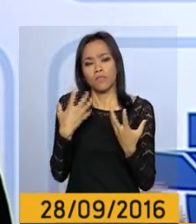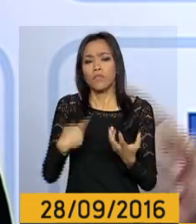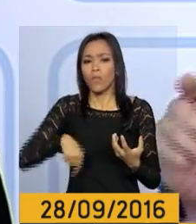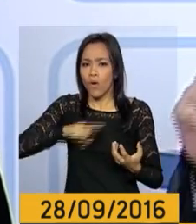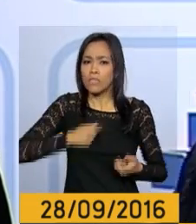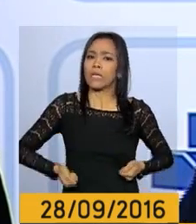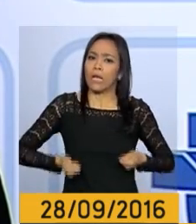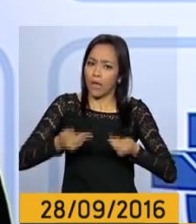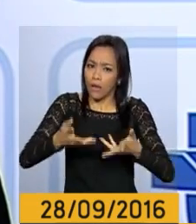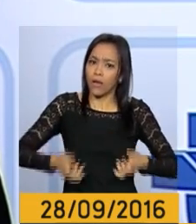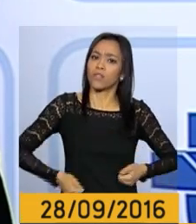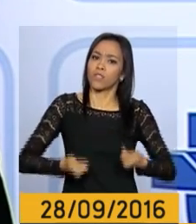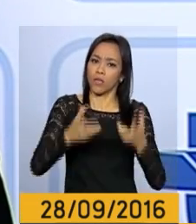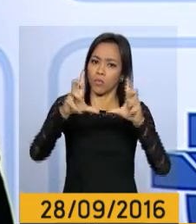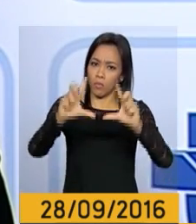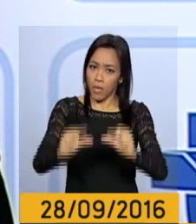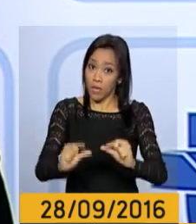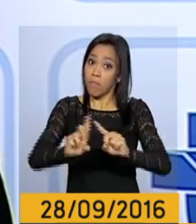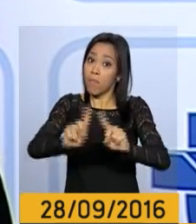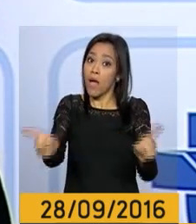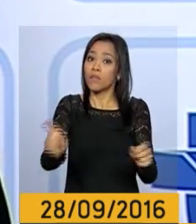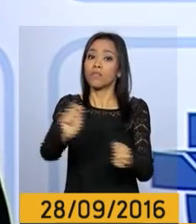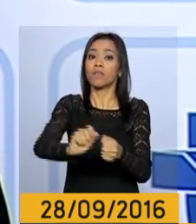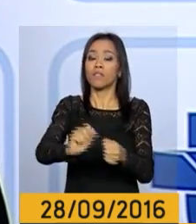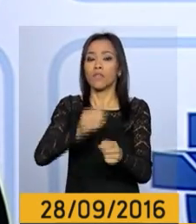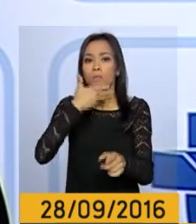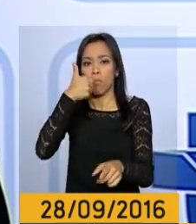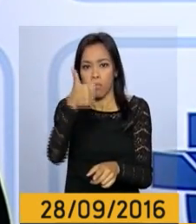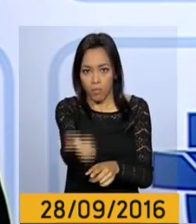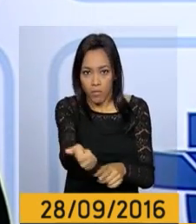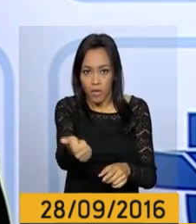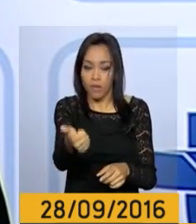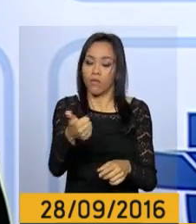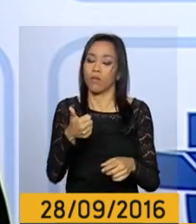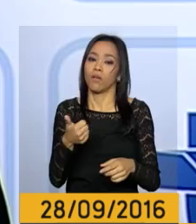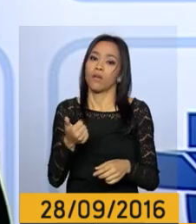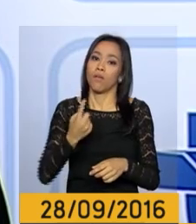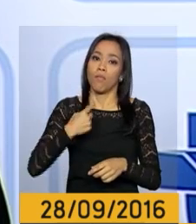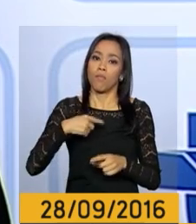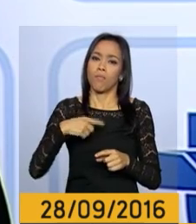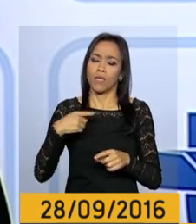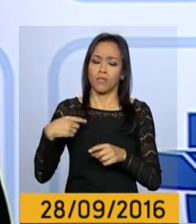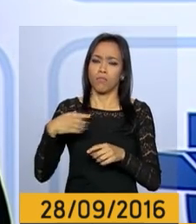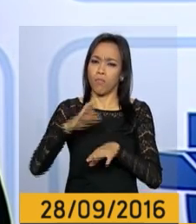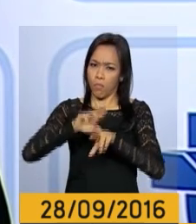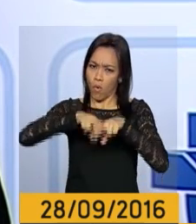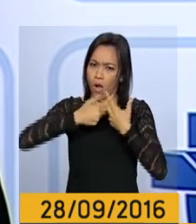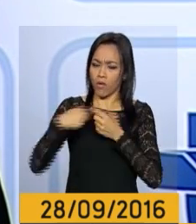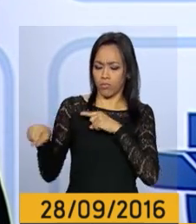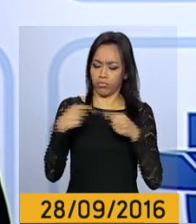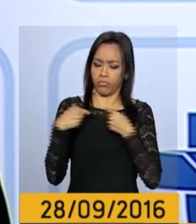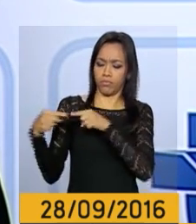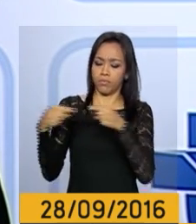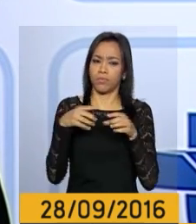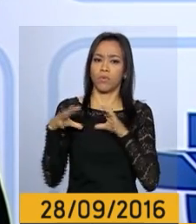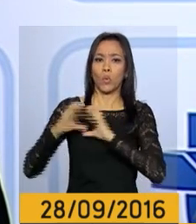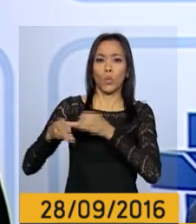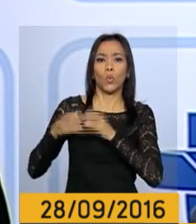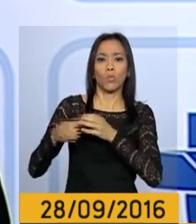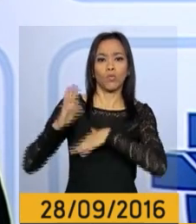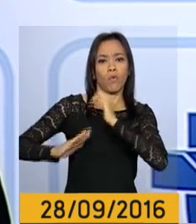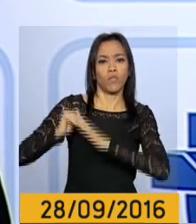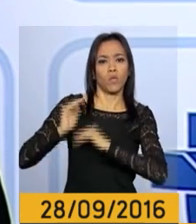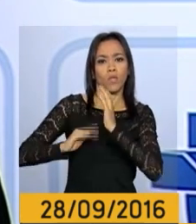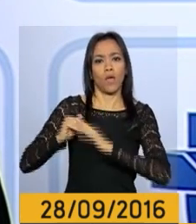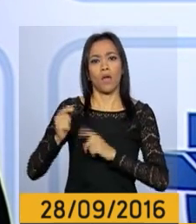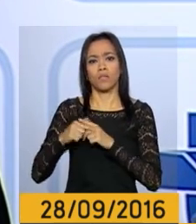e fazendo o melhor mas optamos em discussão com a nossa equipe em colocar o